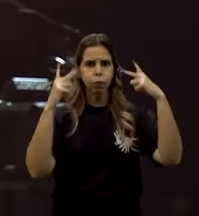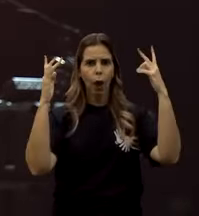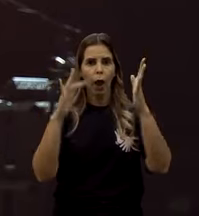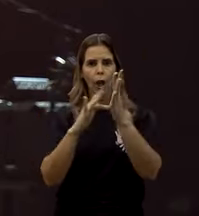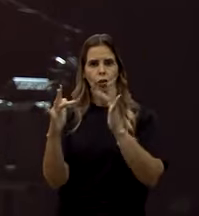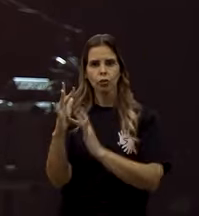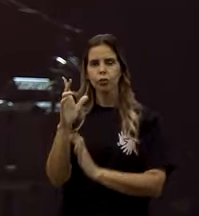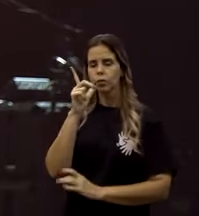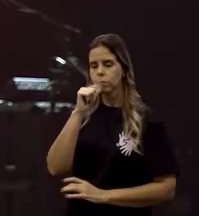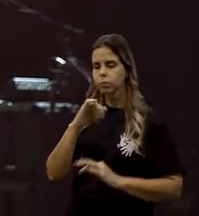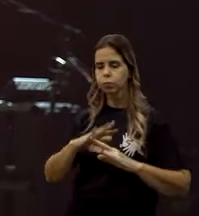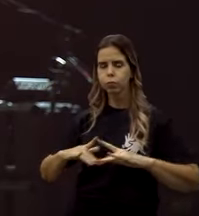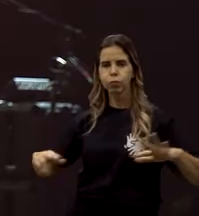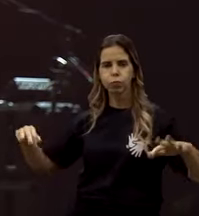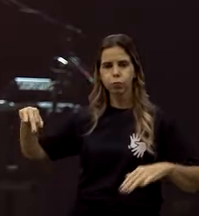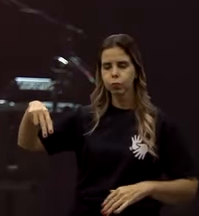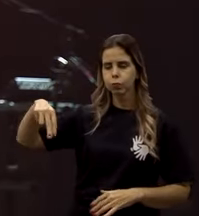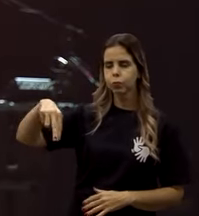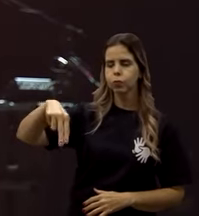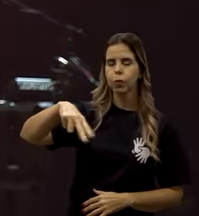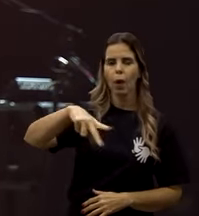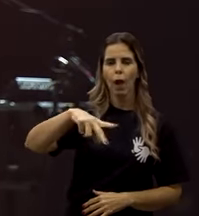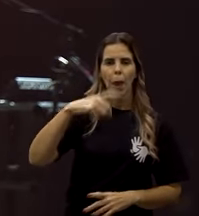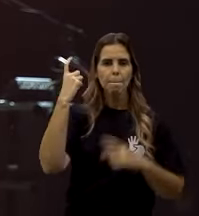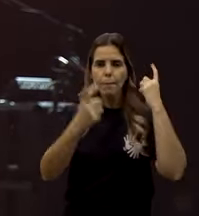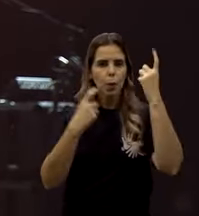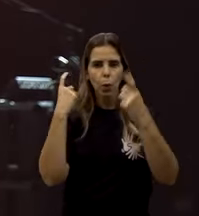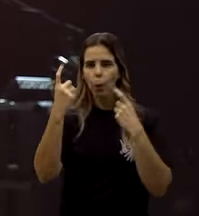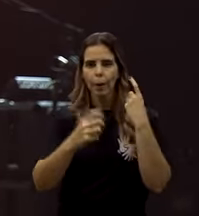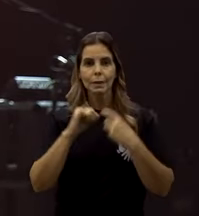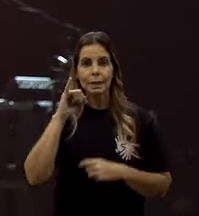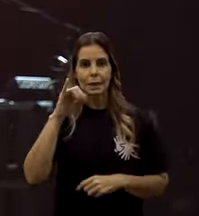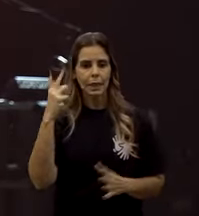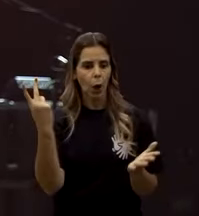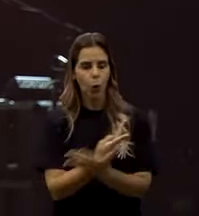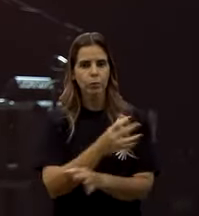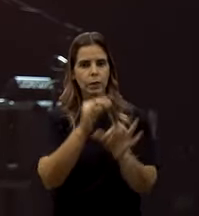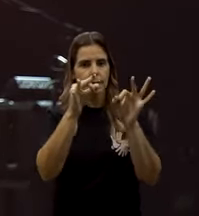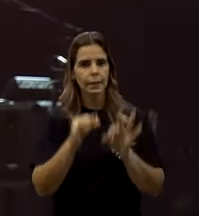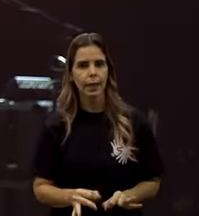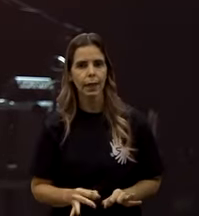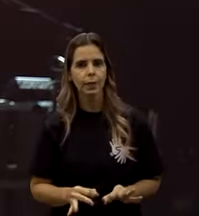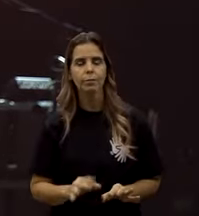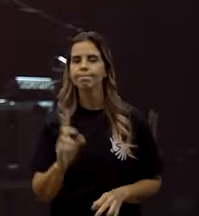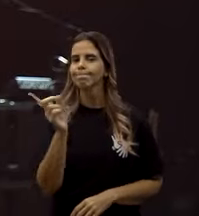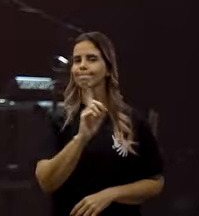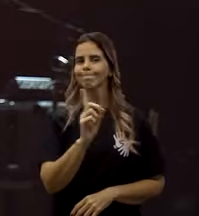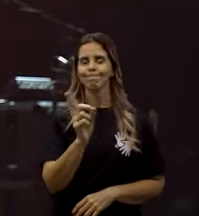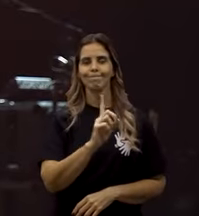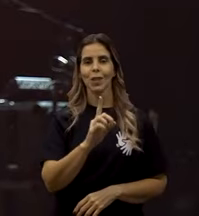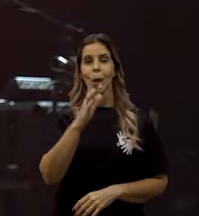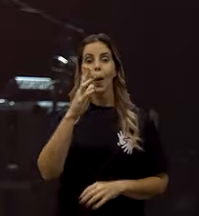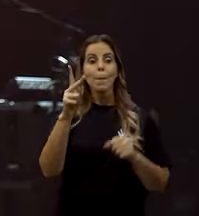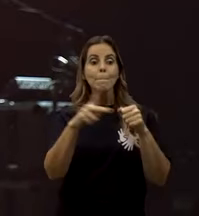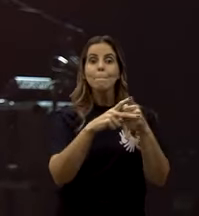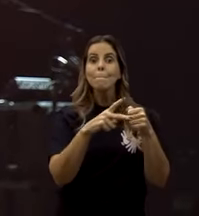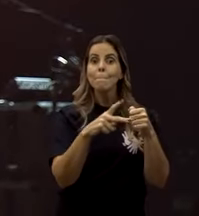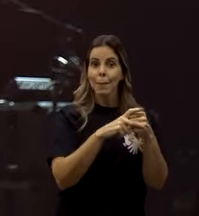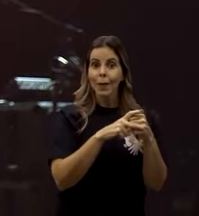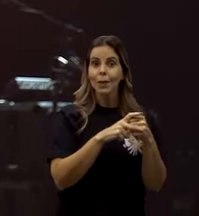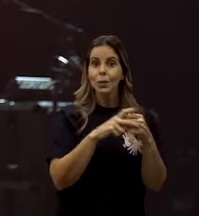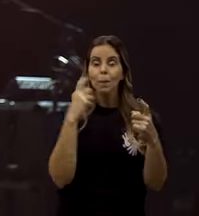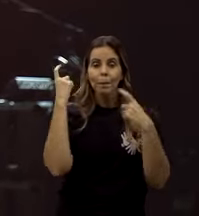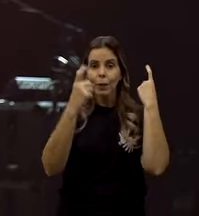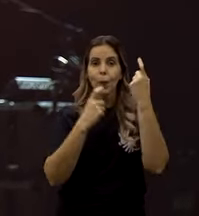andando sobre as águas Pedro tá preocupado se vai dar certo Pedro tá preocupado se o mercado é bom Pedro tá preocupado se tem